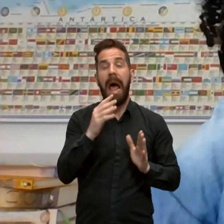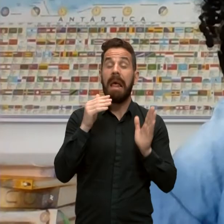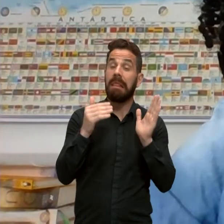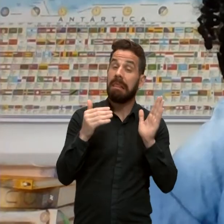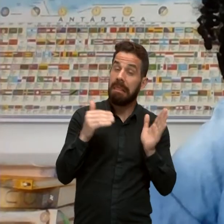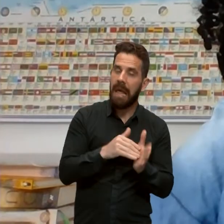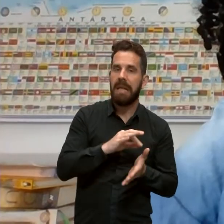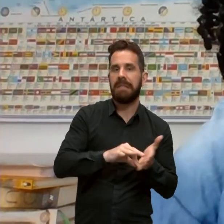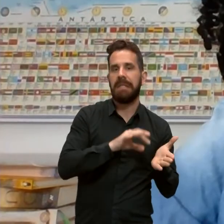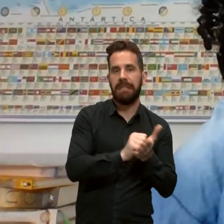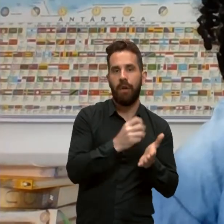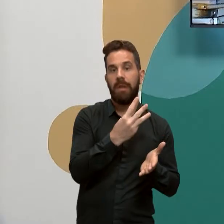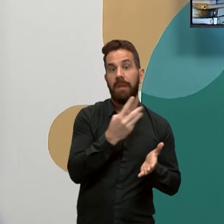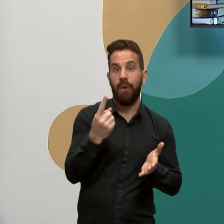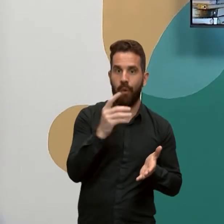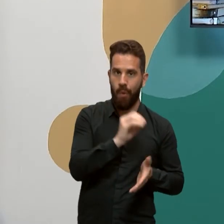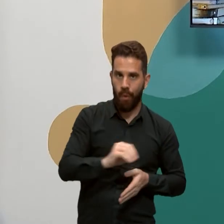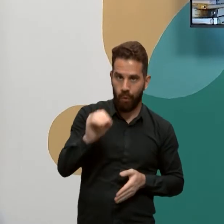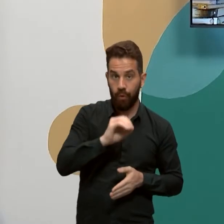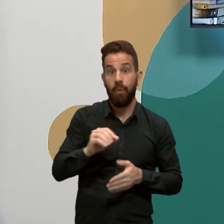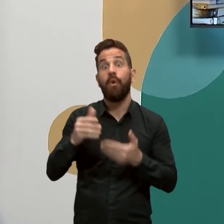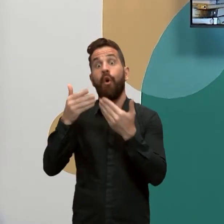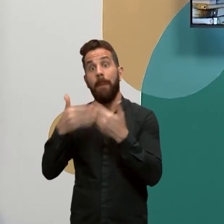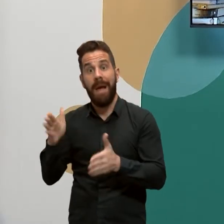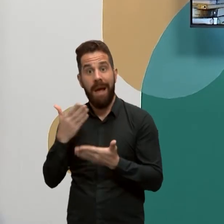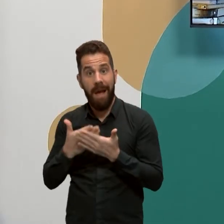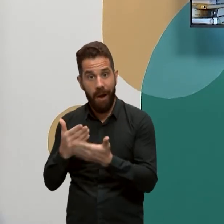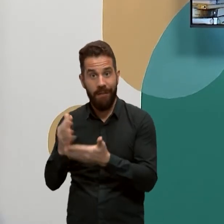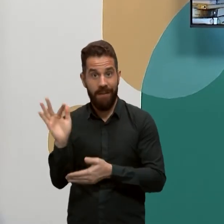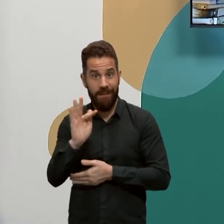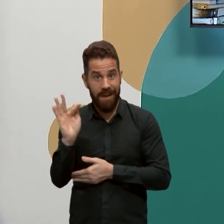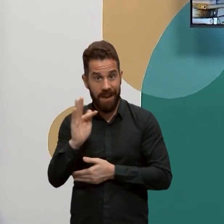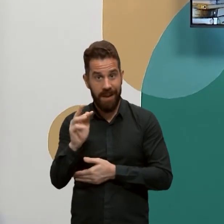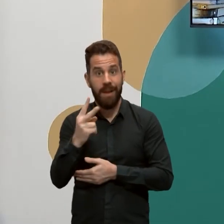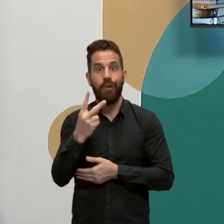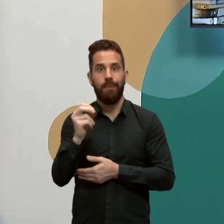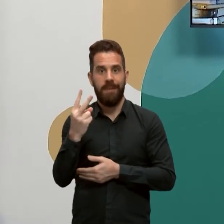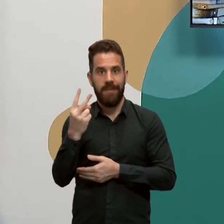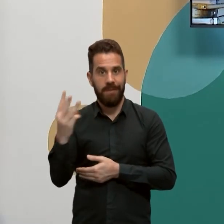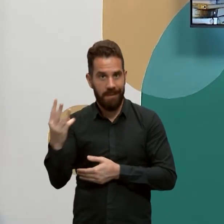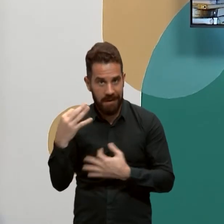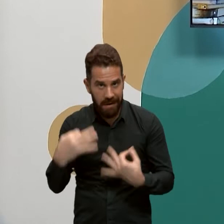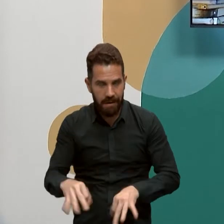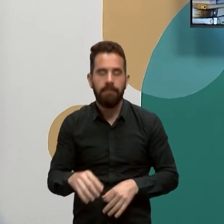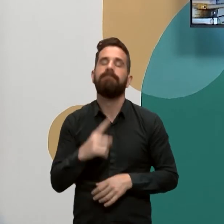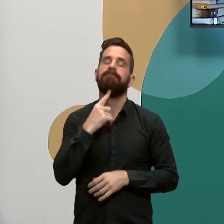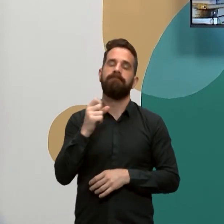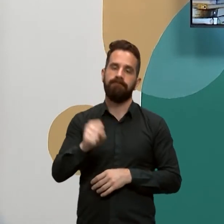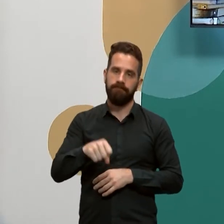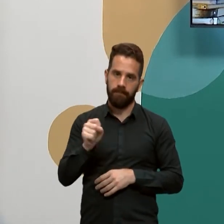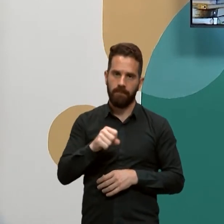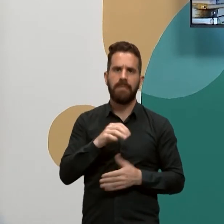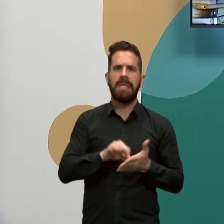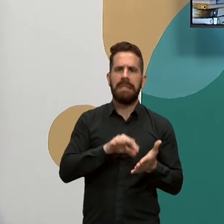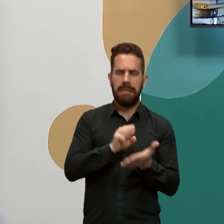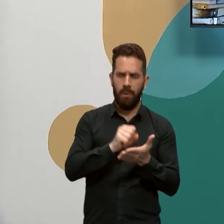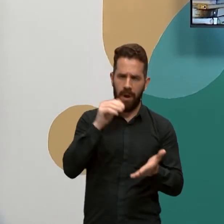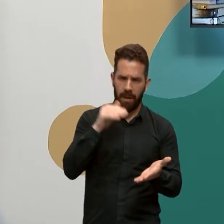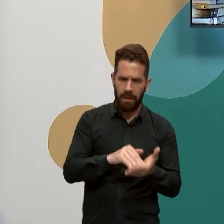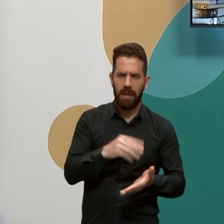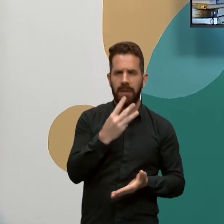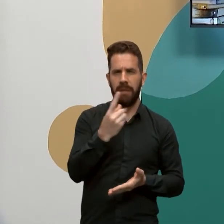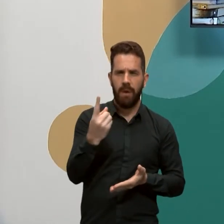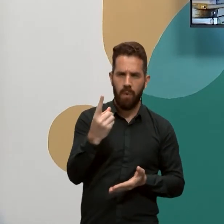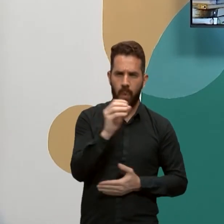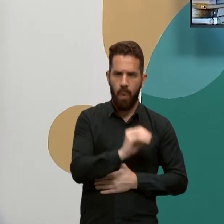fevereiro. Fevereiro de 2023, então, Isso, inscrições, fevereiro de 2023. Inscrições até o dia 31 de outubro